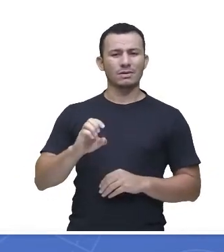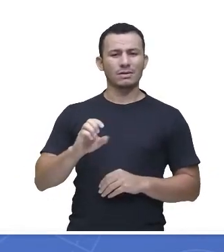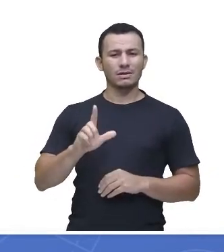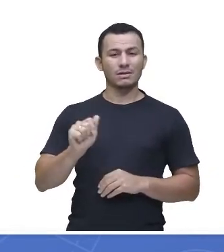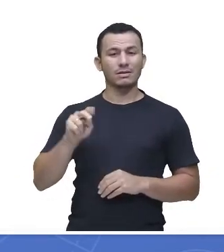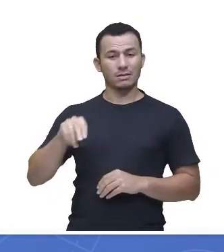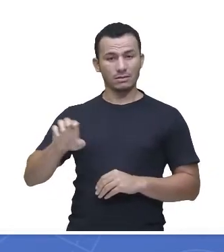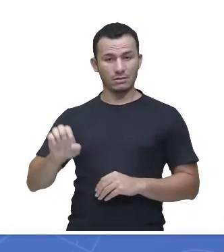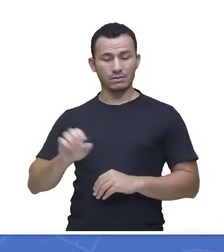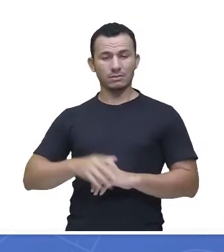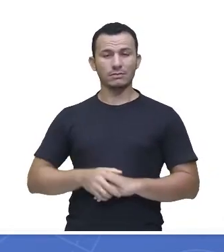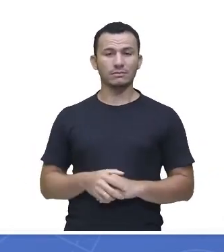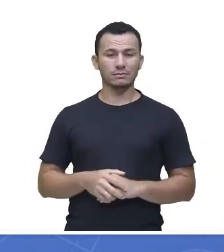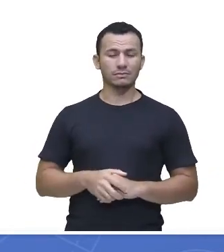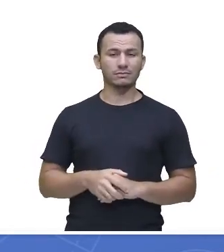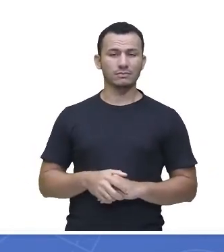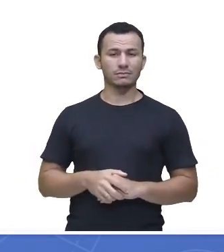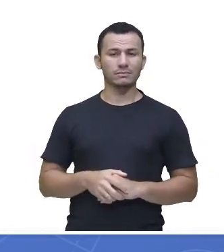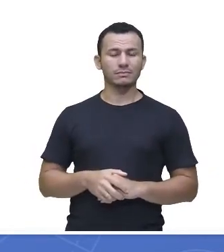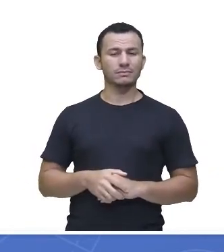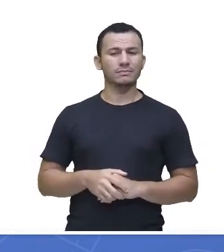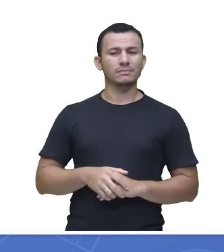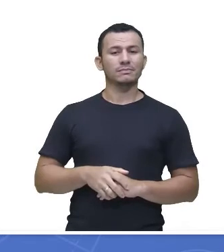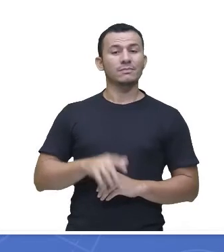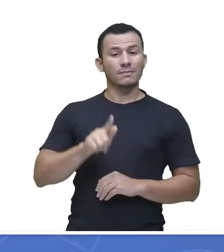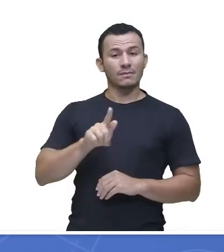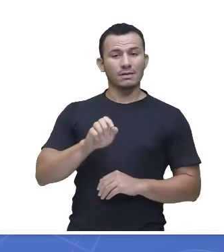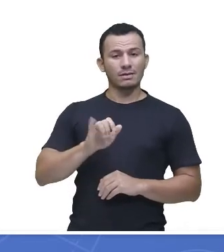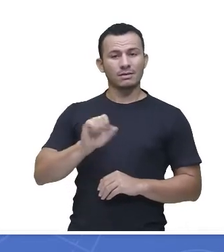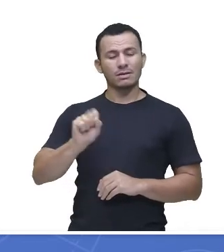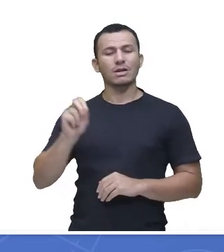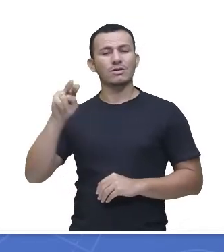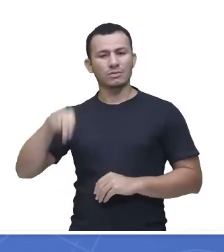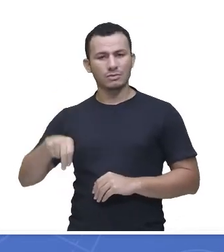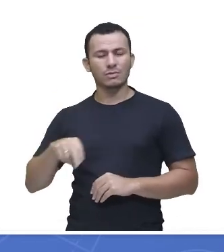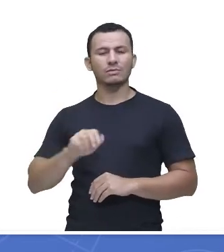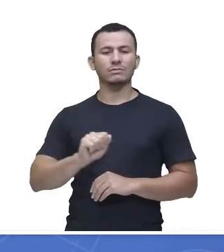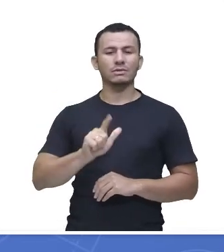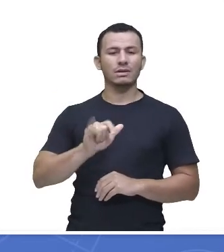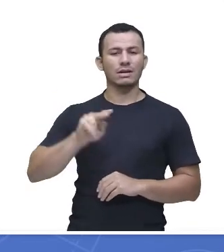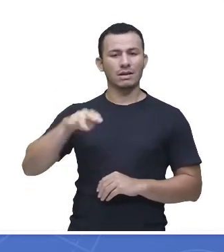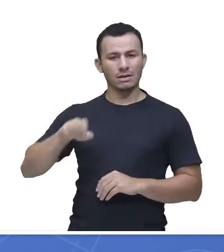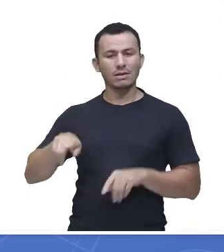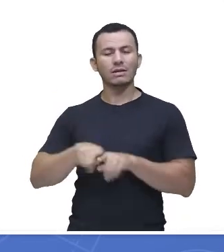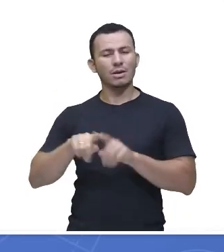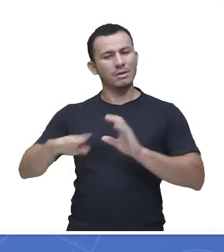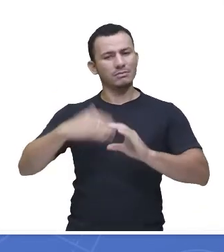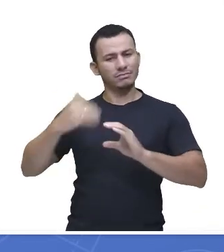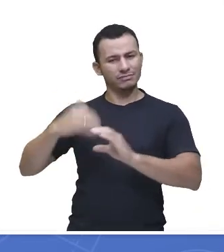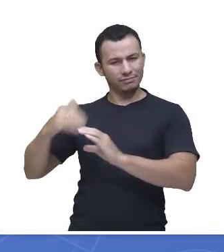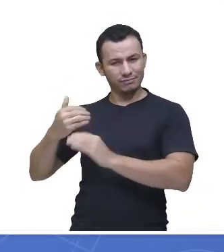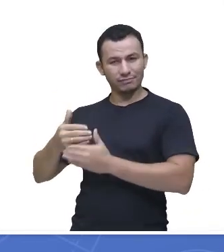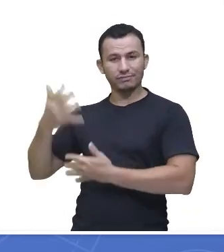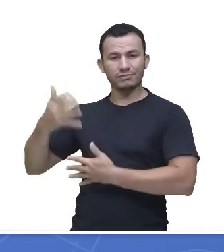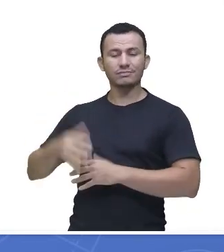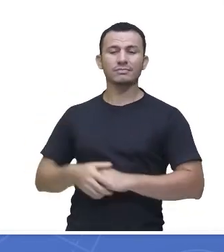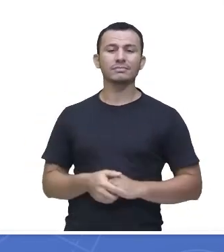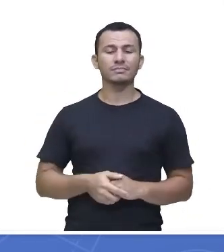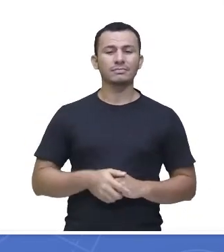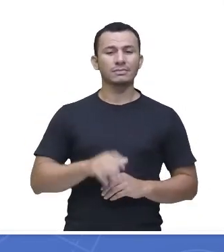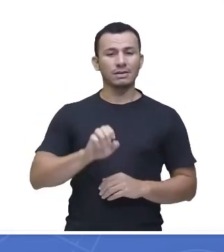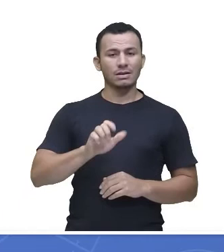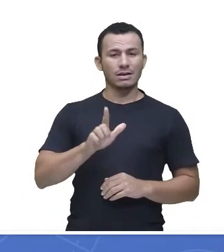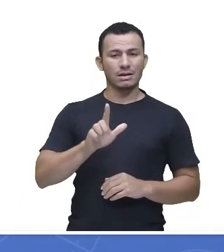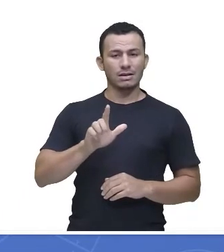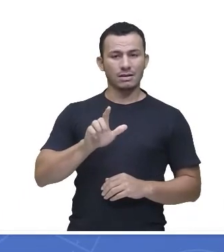participando? Deixa-me ver, Jason, outras, Aline, participando também, deixa-me ver quem mais,